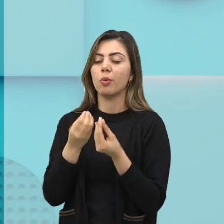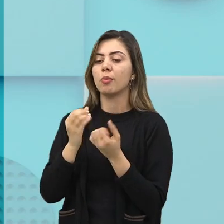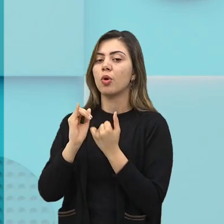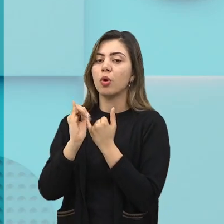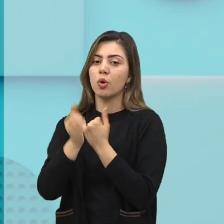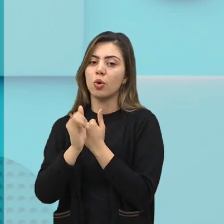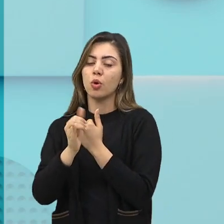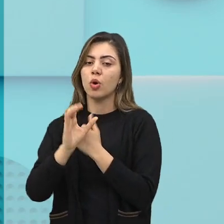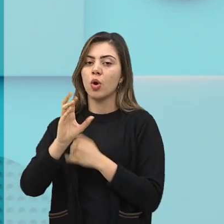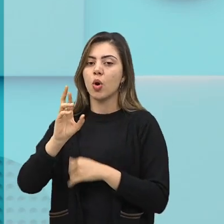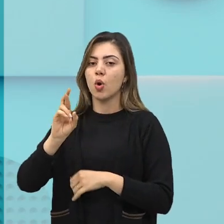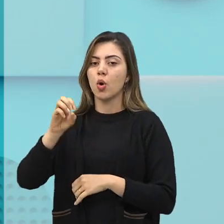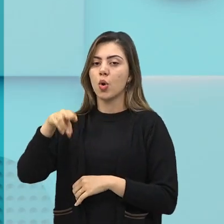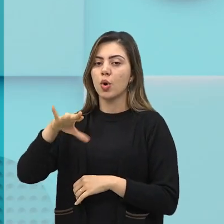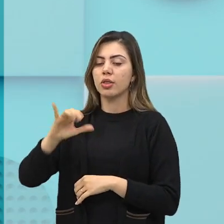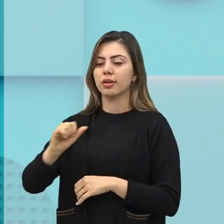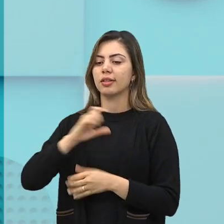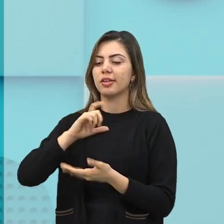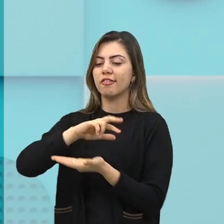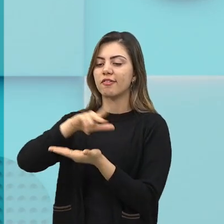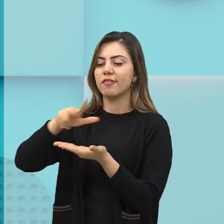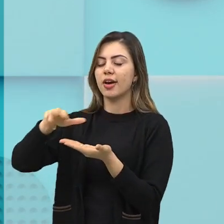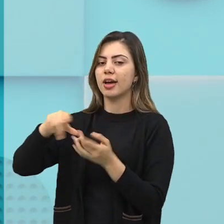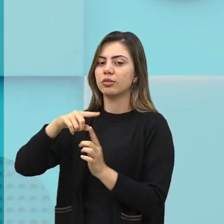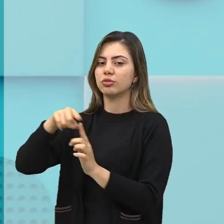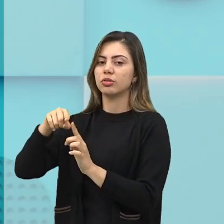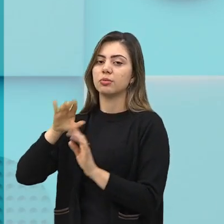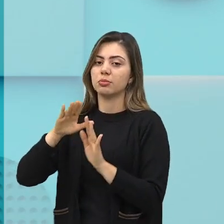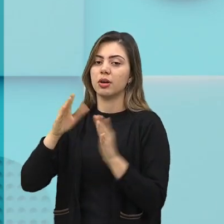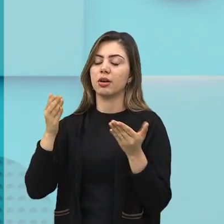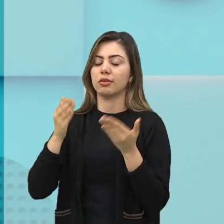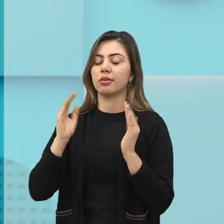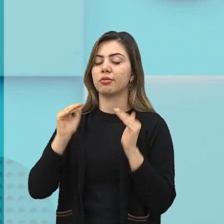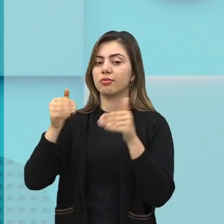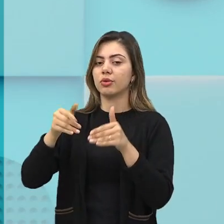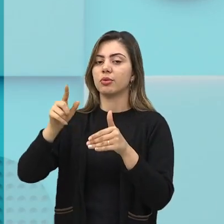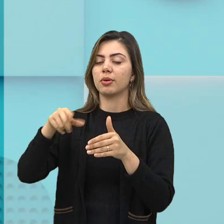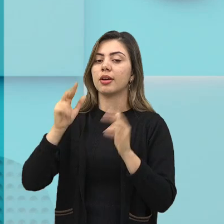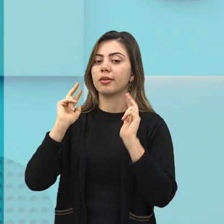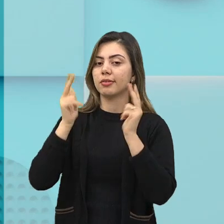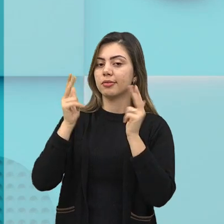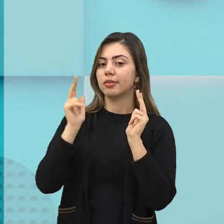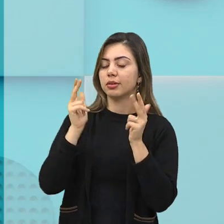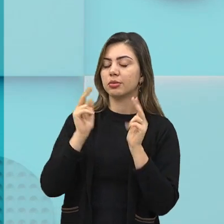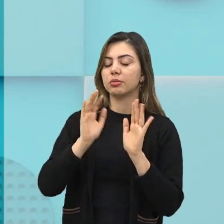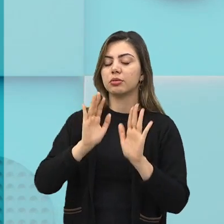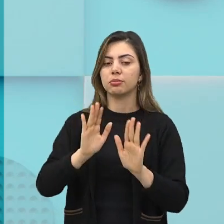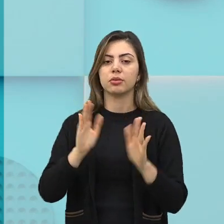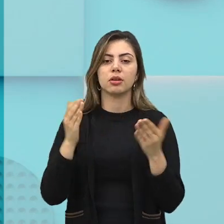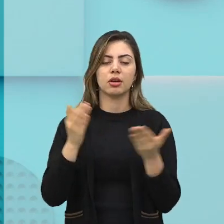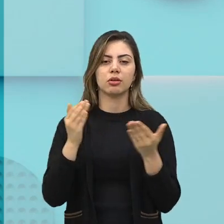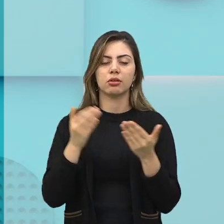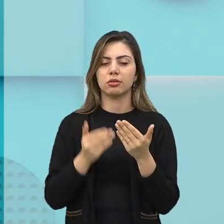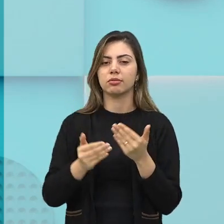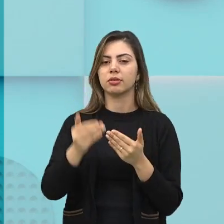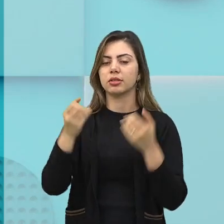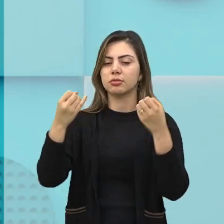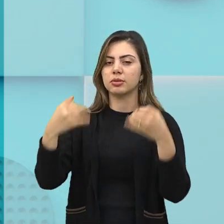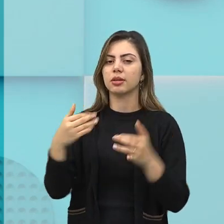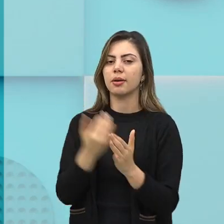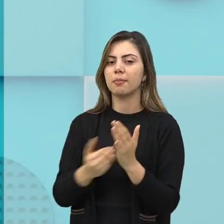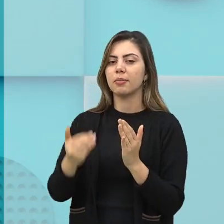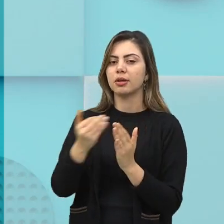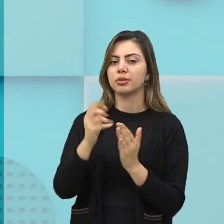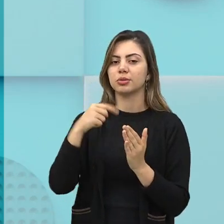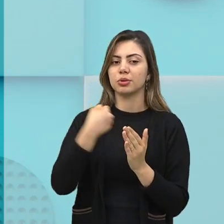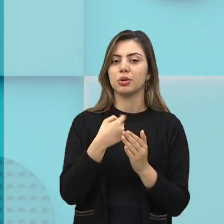de crônica. Focamos hoje nas crônicas de aventura. E para focar, para a gente falar um pouquinho mais sobre isso, nós